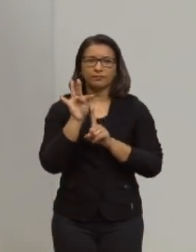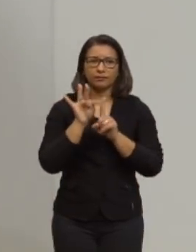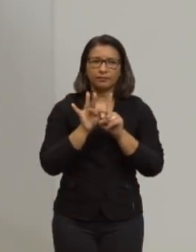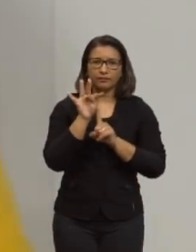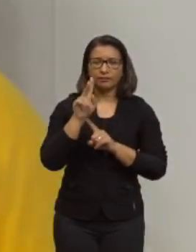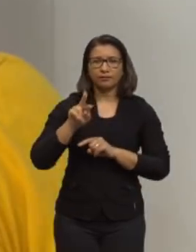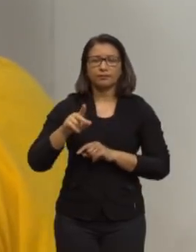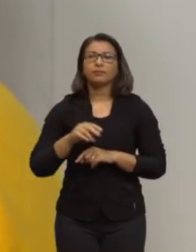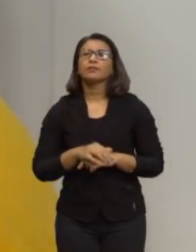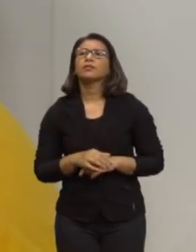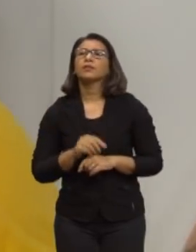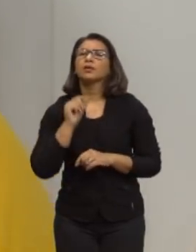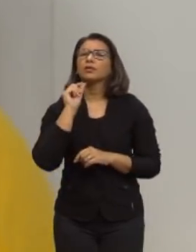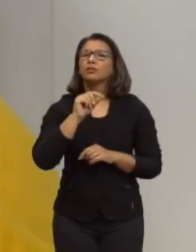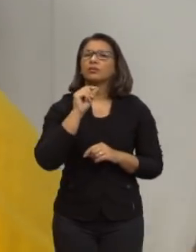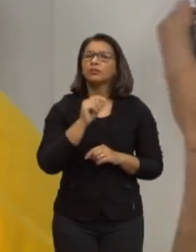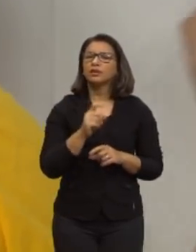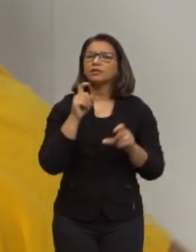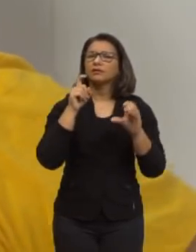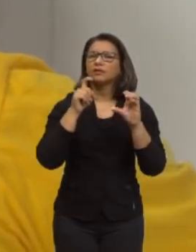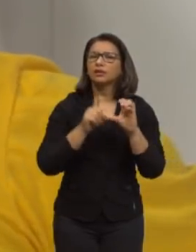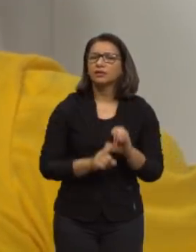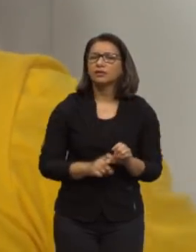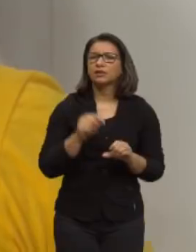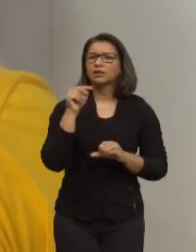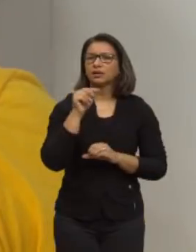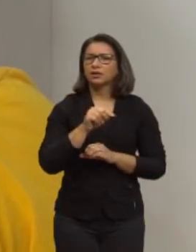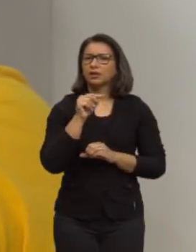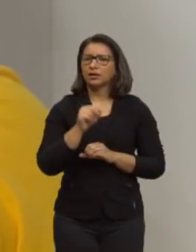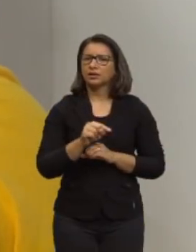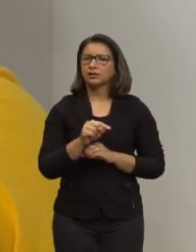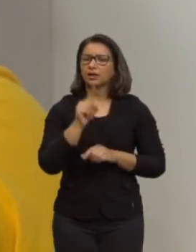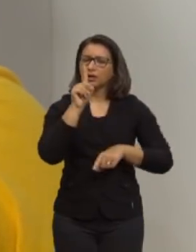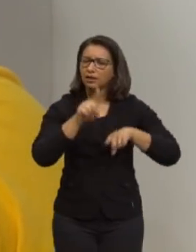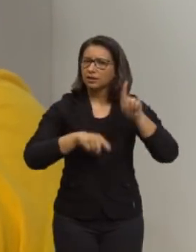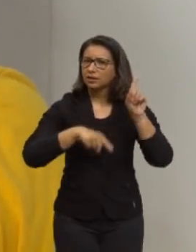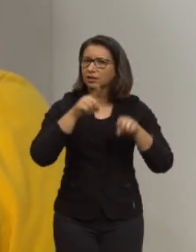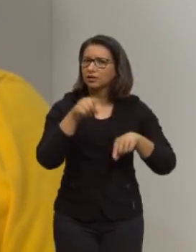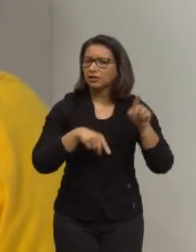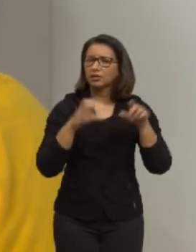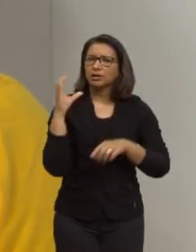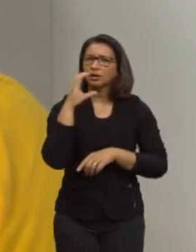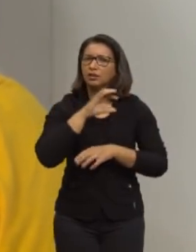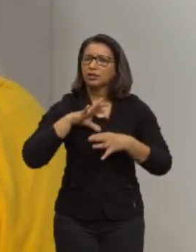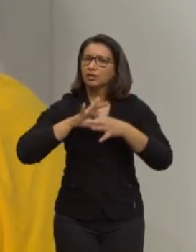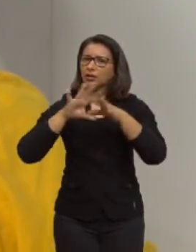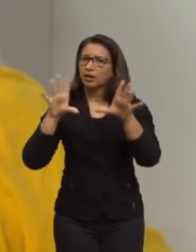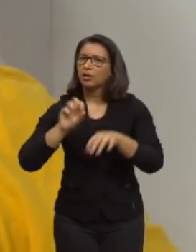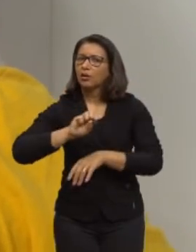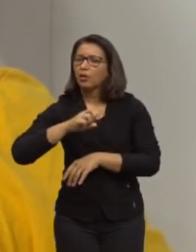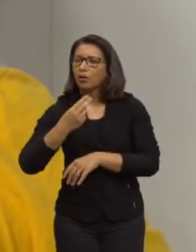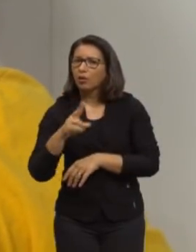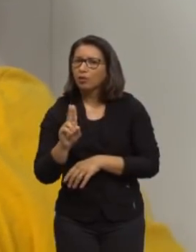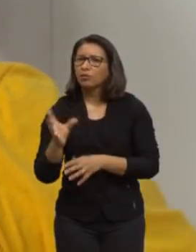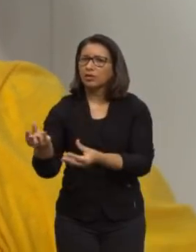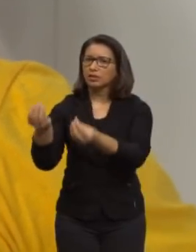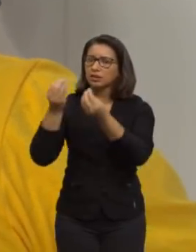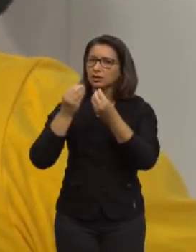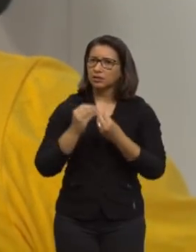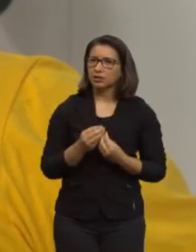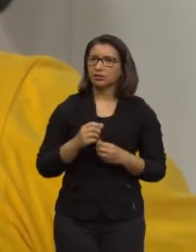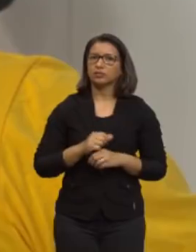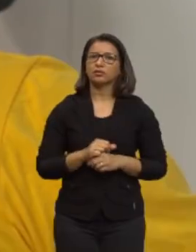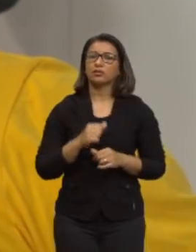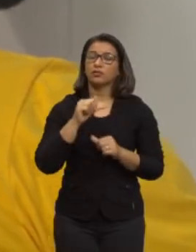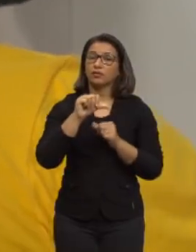então o que que vai depender essa tenta ao pia que é o calor liberado ou recebido a massa